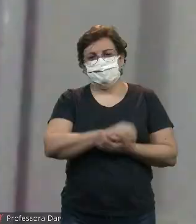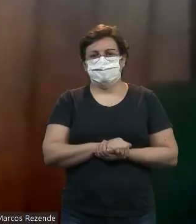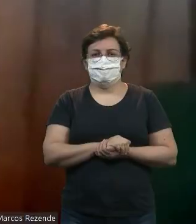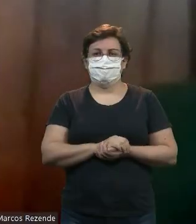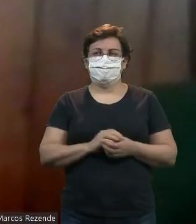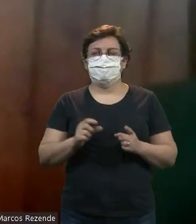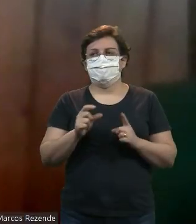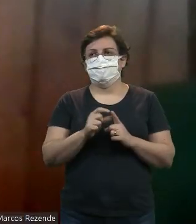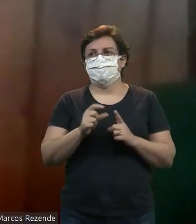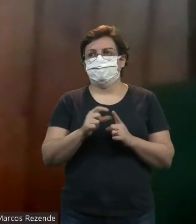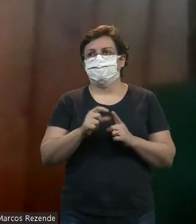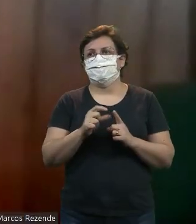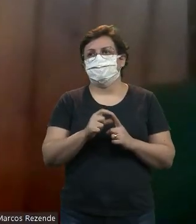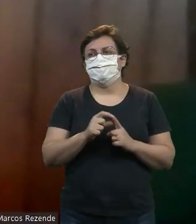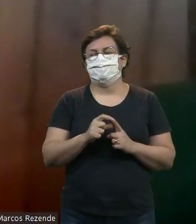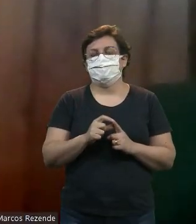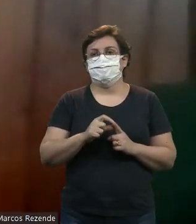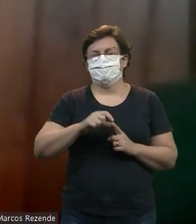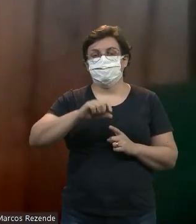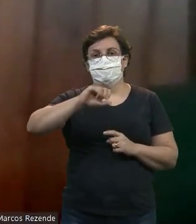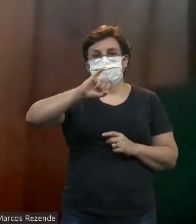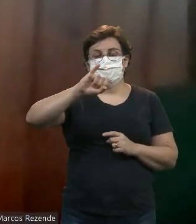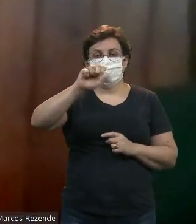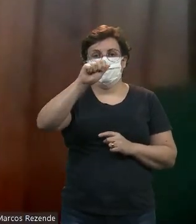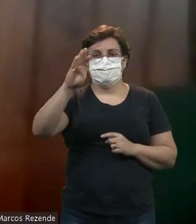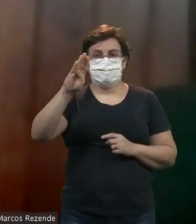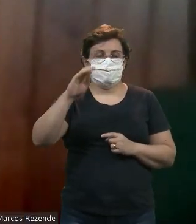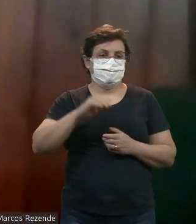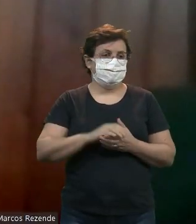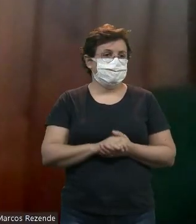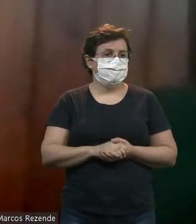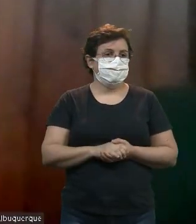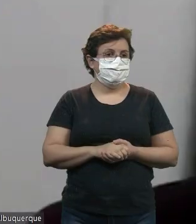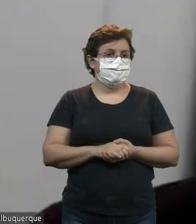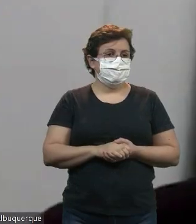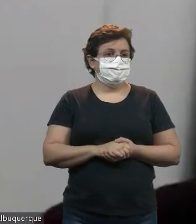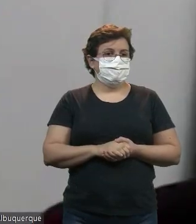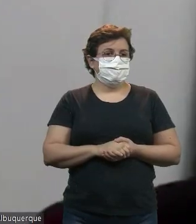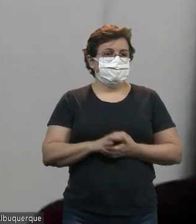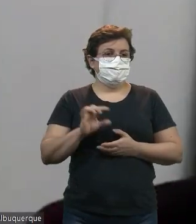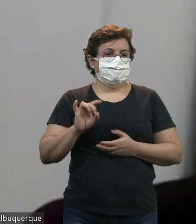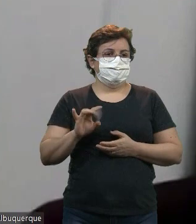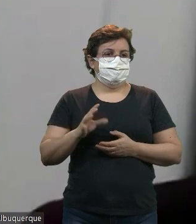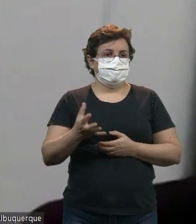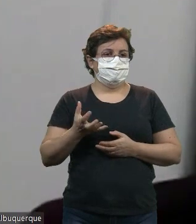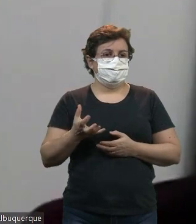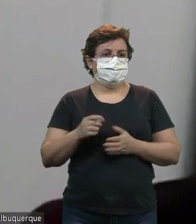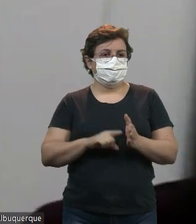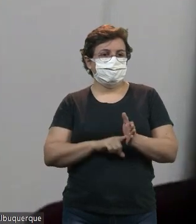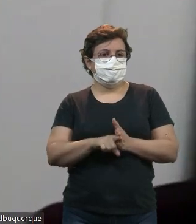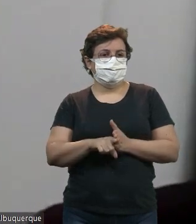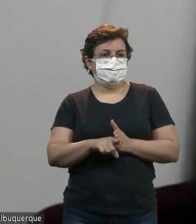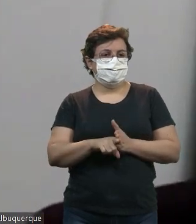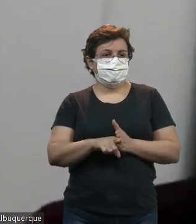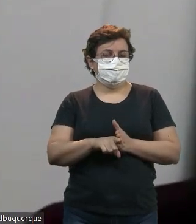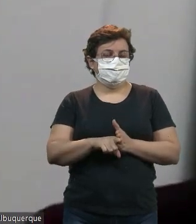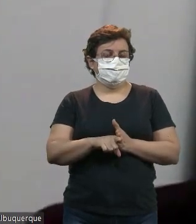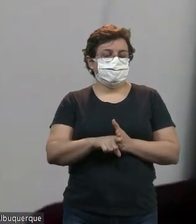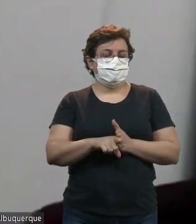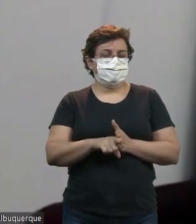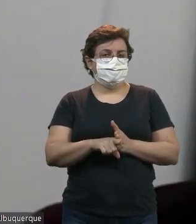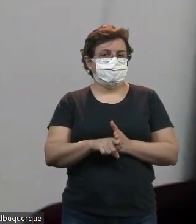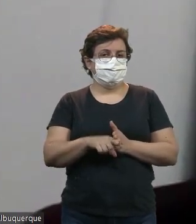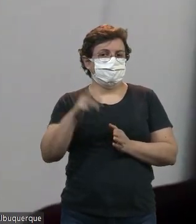Questão de ordem, vereador José Carlos Albuquerque. Senhor presidente, só queria fazer um questionamento aqui, uma cobrança